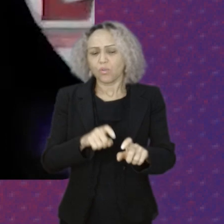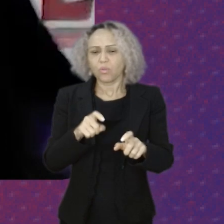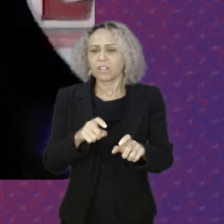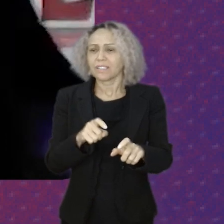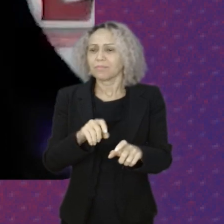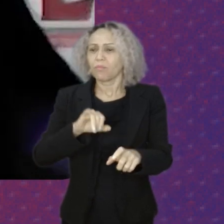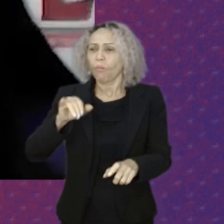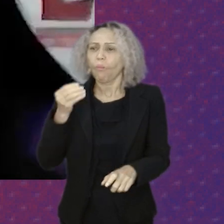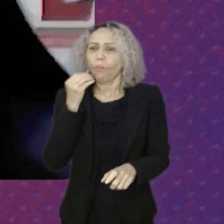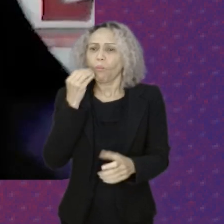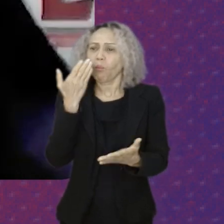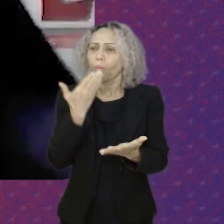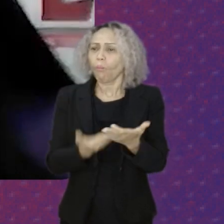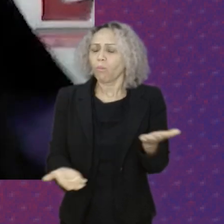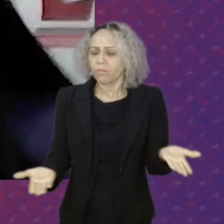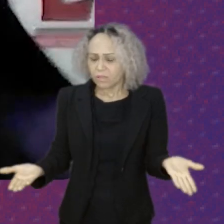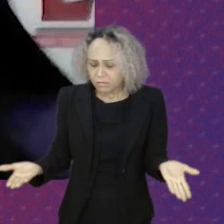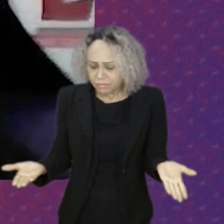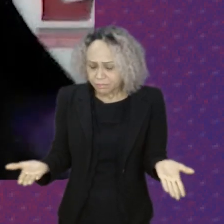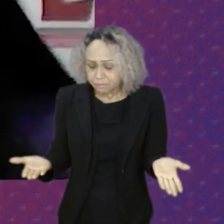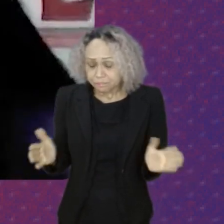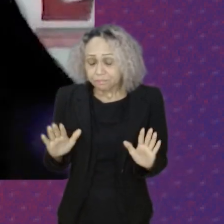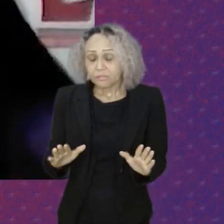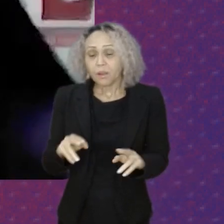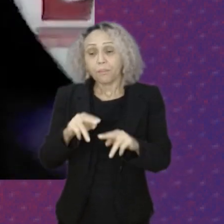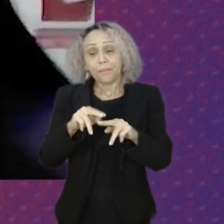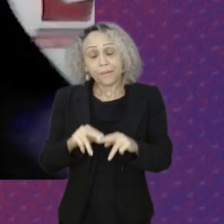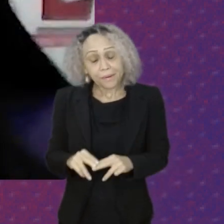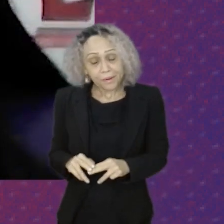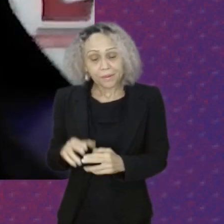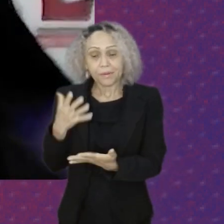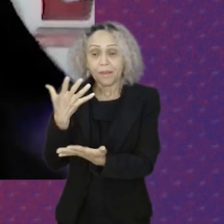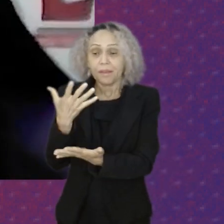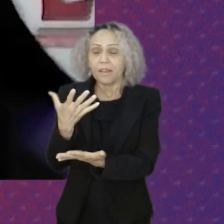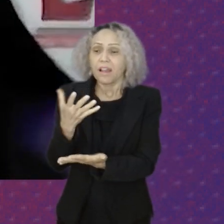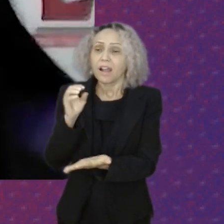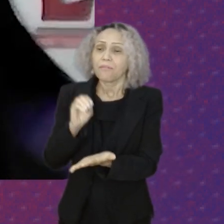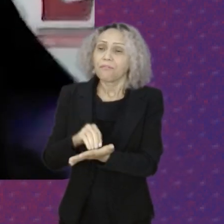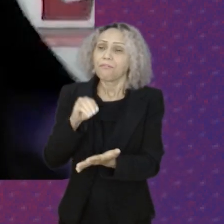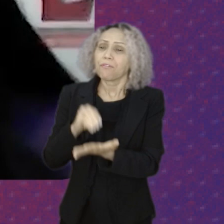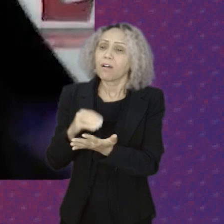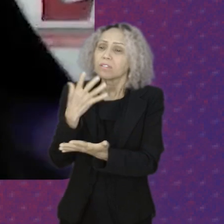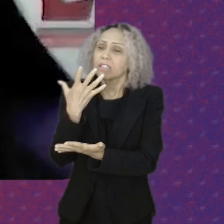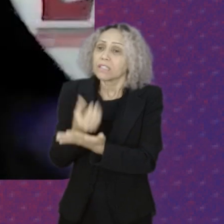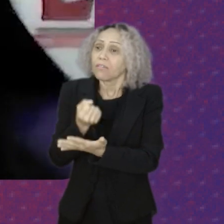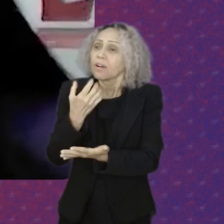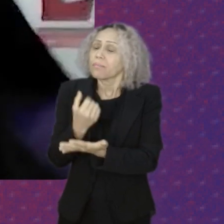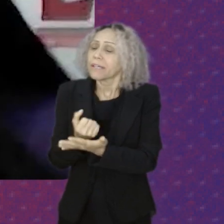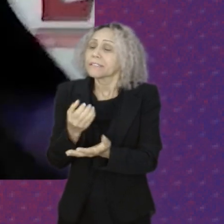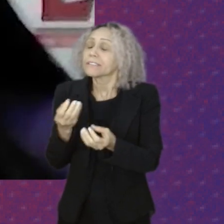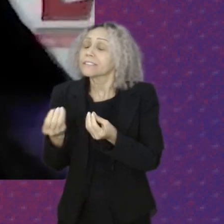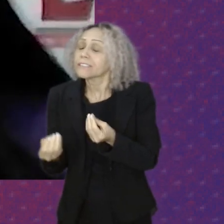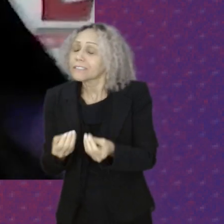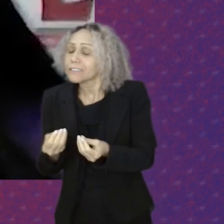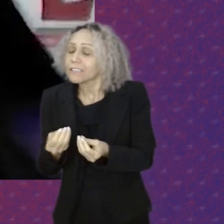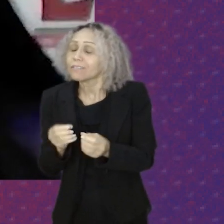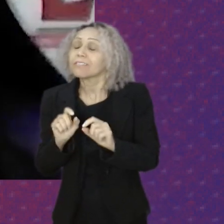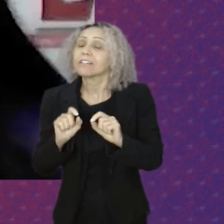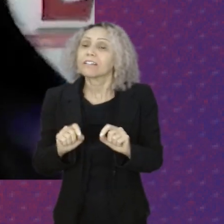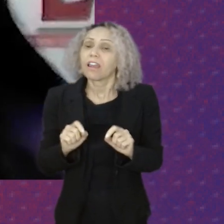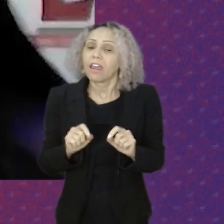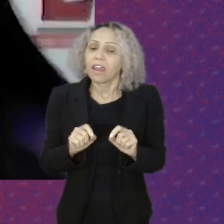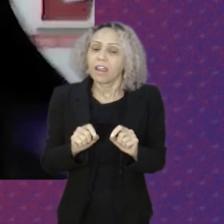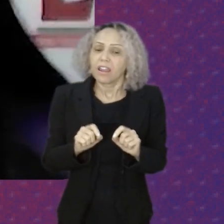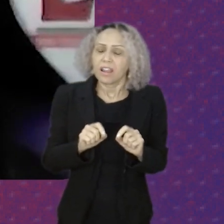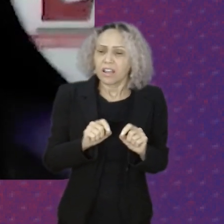esse analfabetismo, ele acrescenta também nas populações mais pobres, e aí, nos sujeitos do campo, por